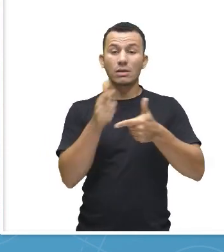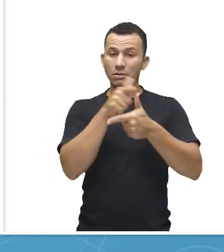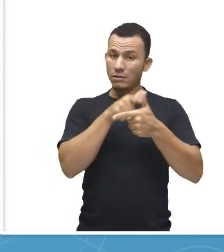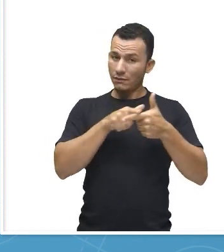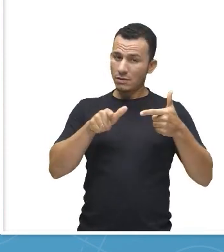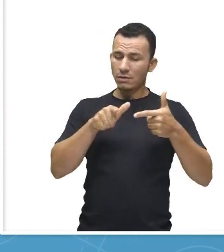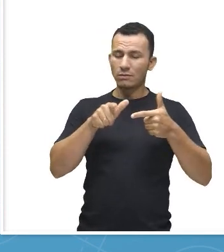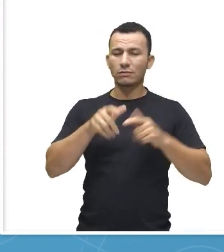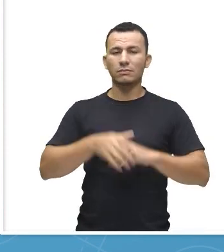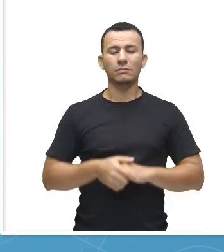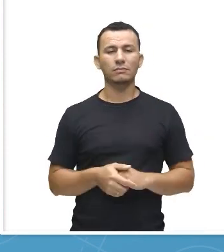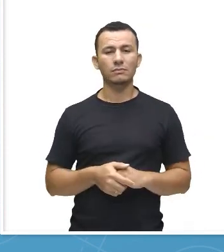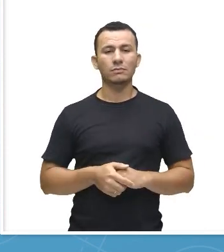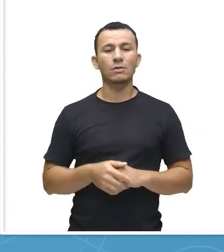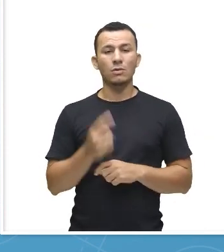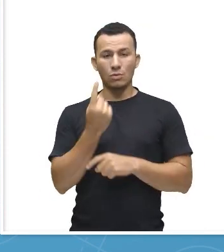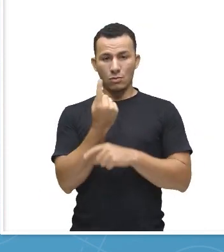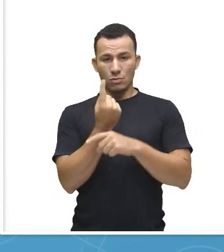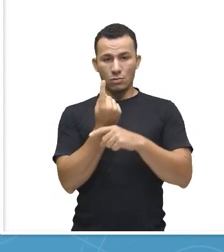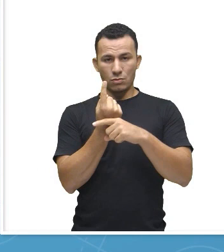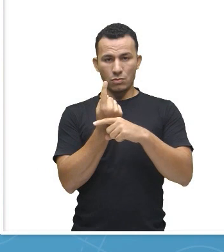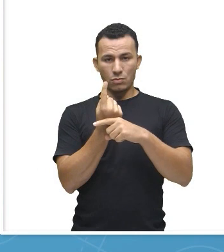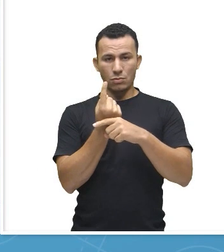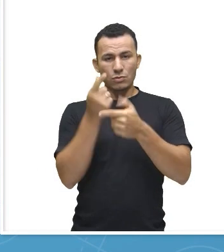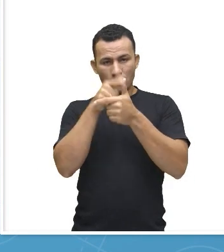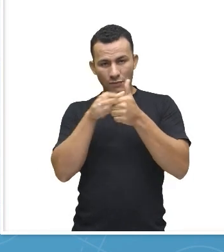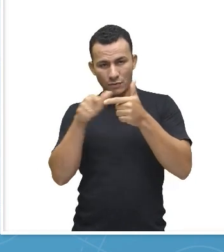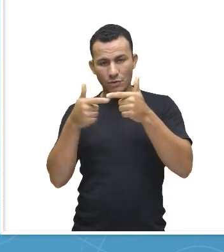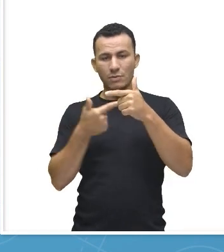vai dividir 1 por 20,